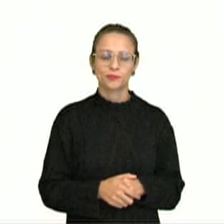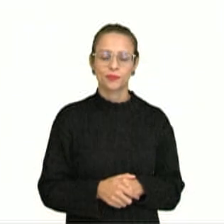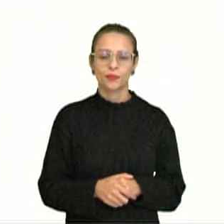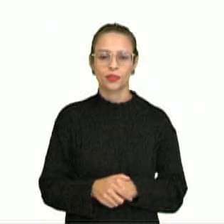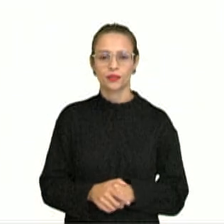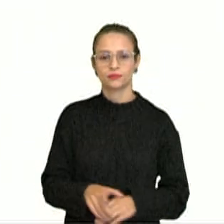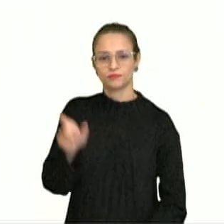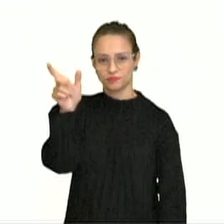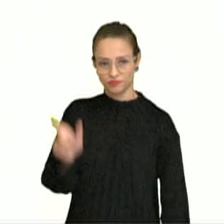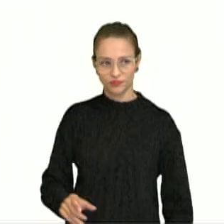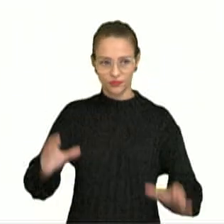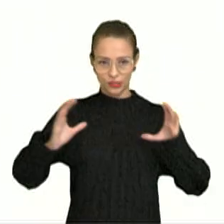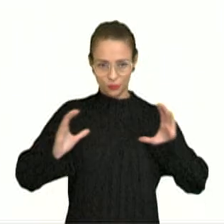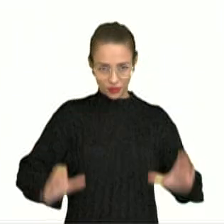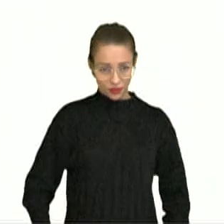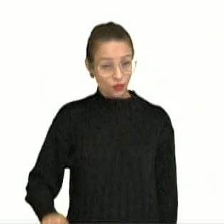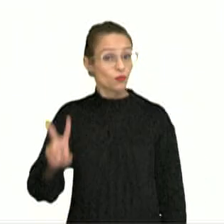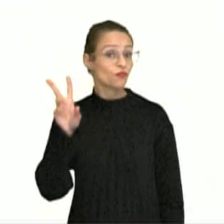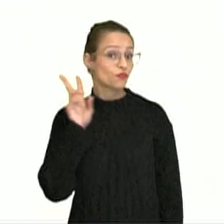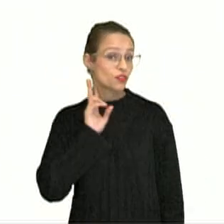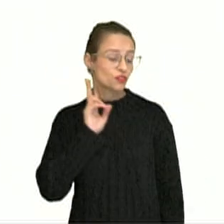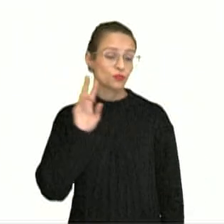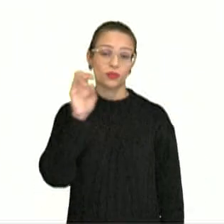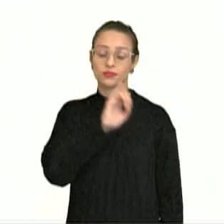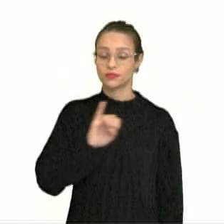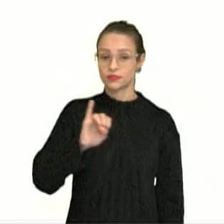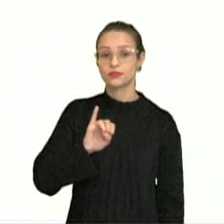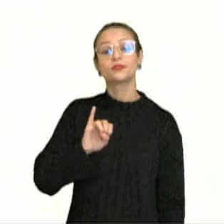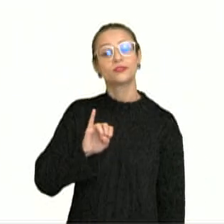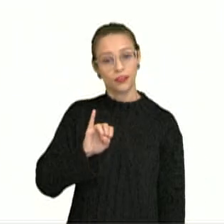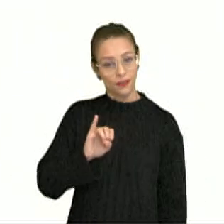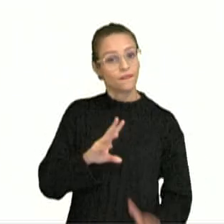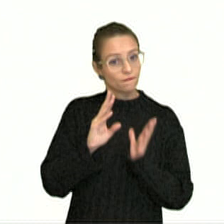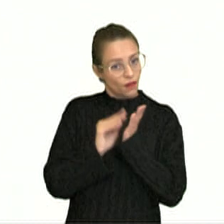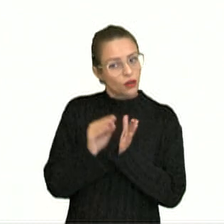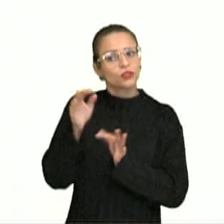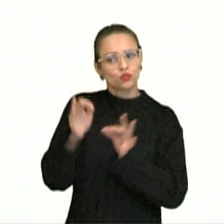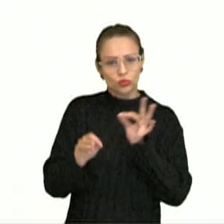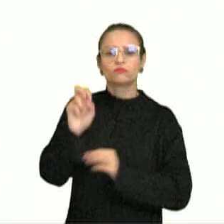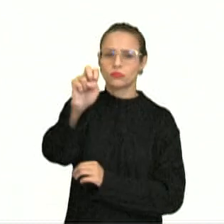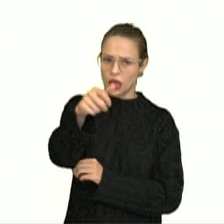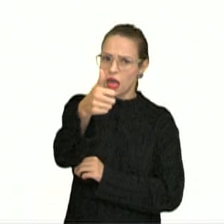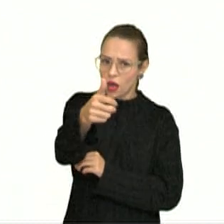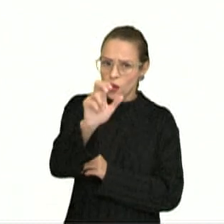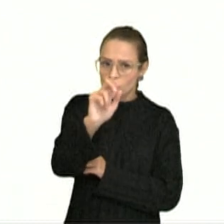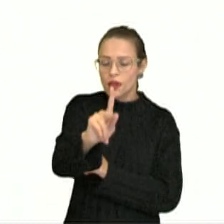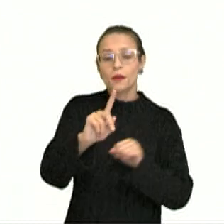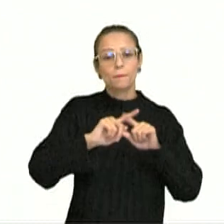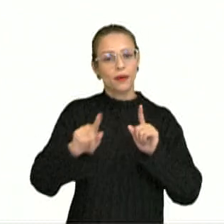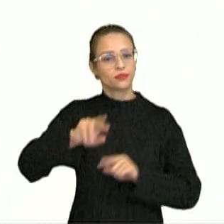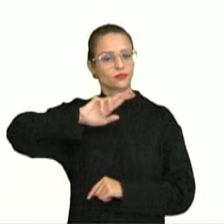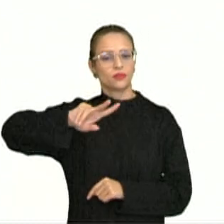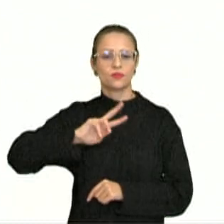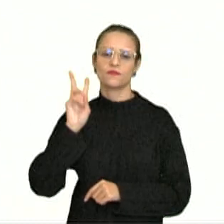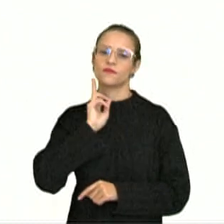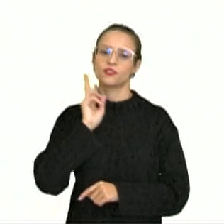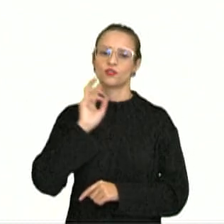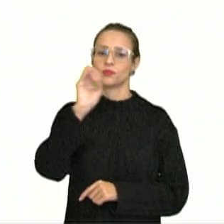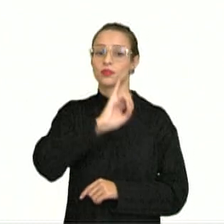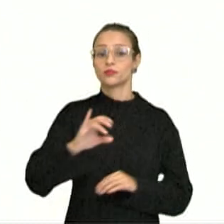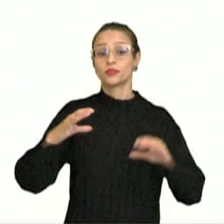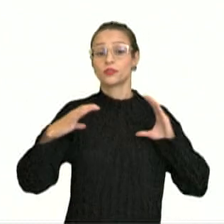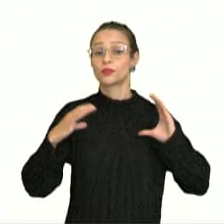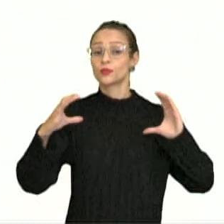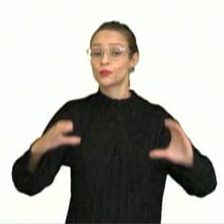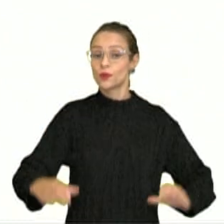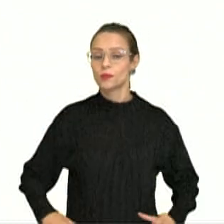vítima pode ser legítimo quando se vive uma situação de injustiça, porém, não se é vítima quando adotamos um